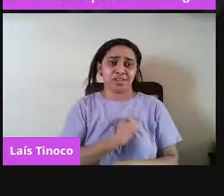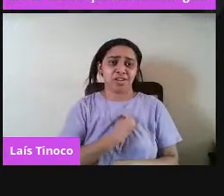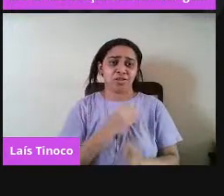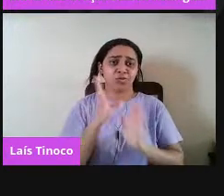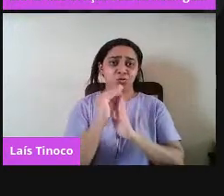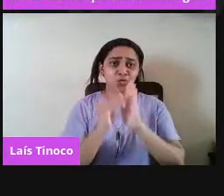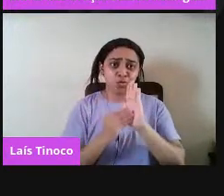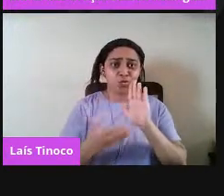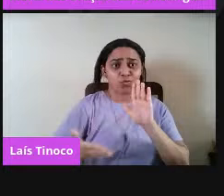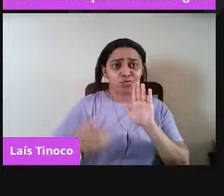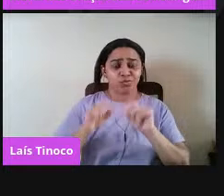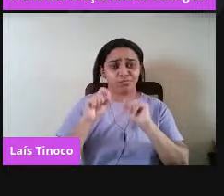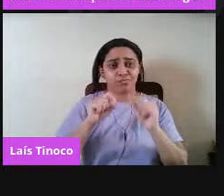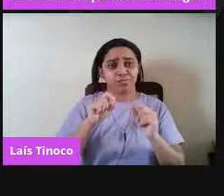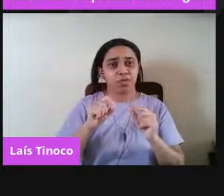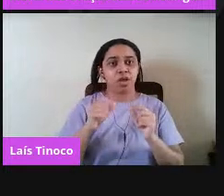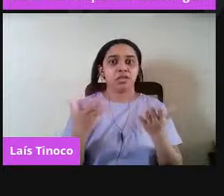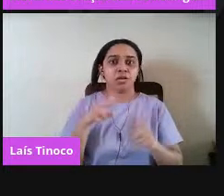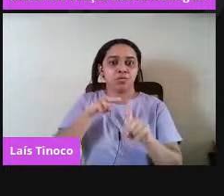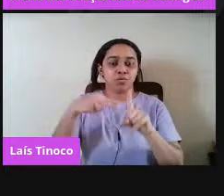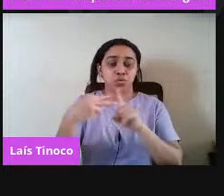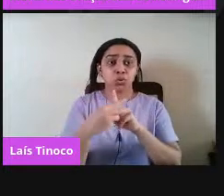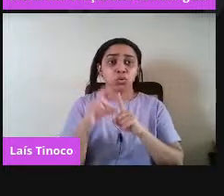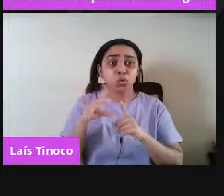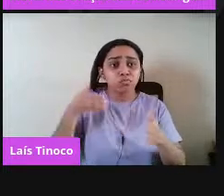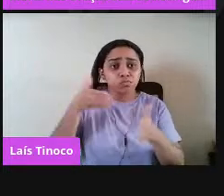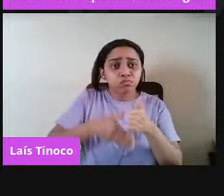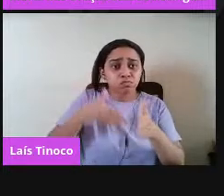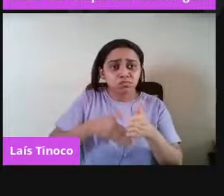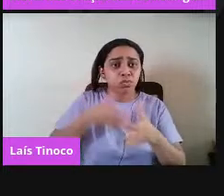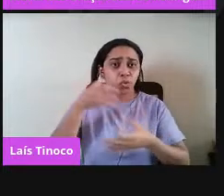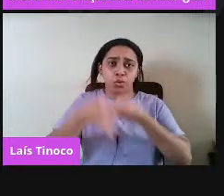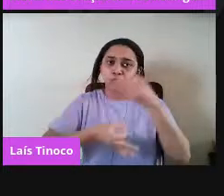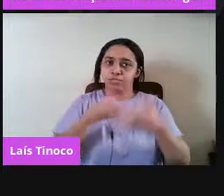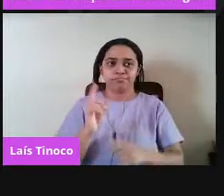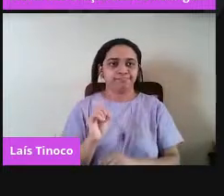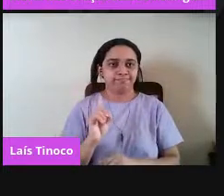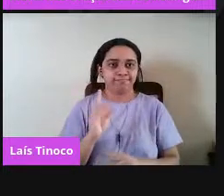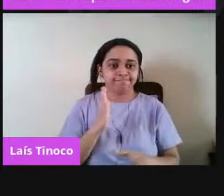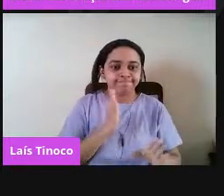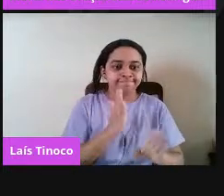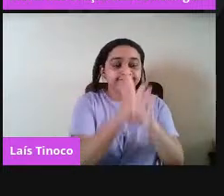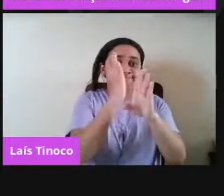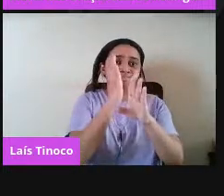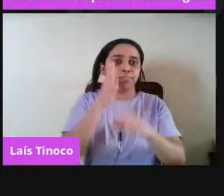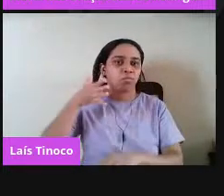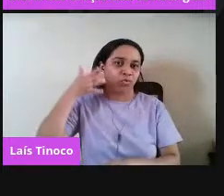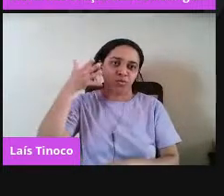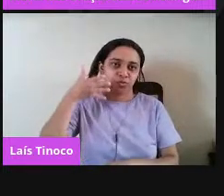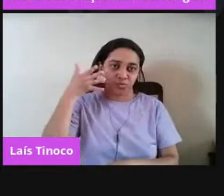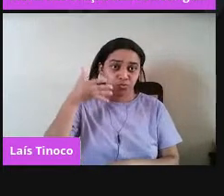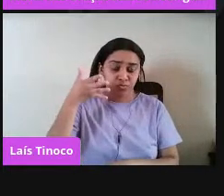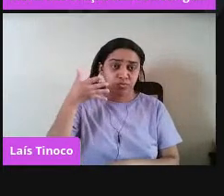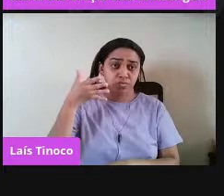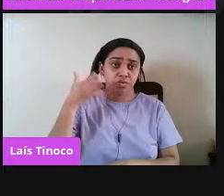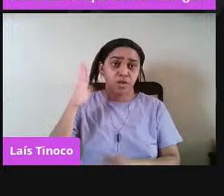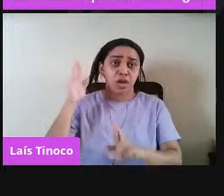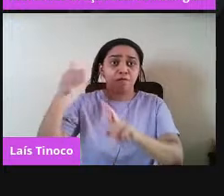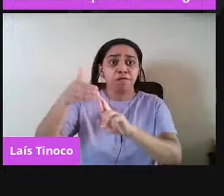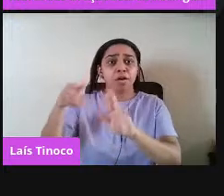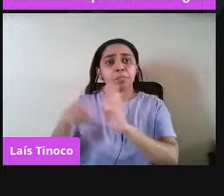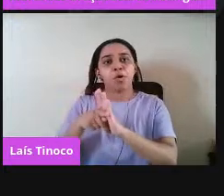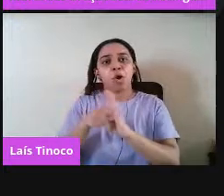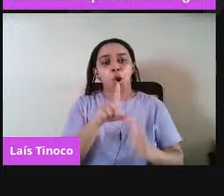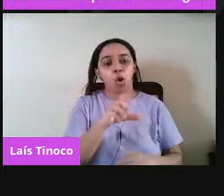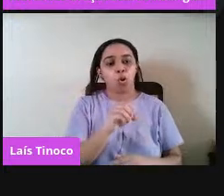ponto de vista não se limita à expressão de uma opinião identificável em um discurso que se refere a um locutor